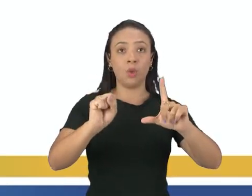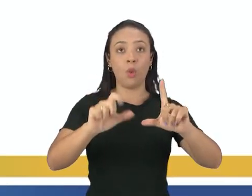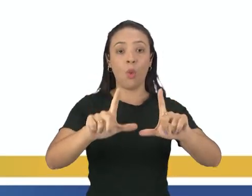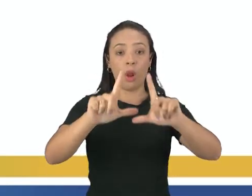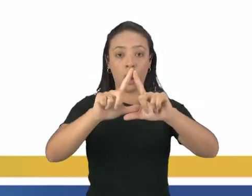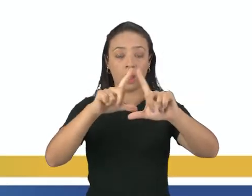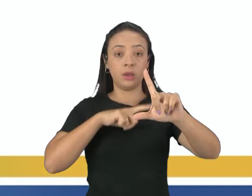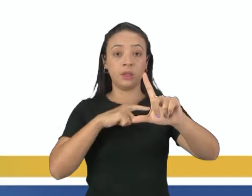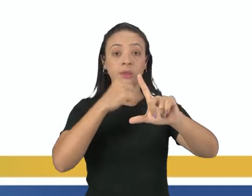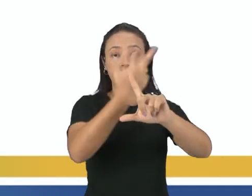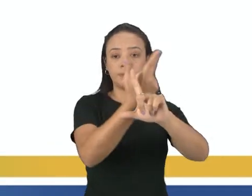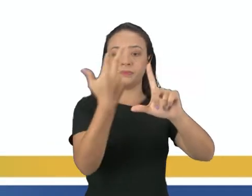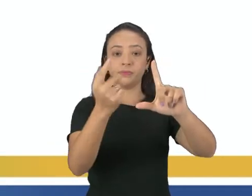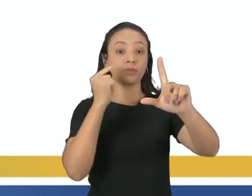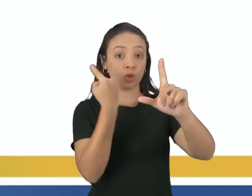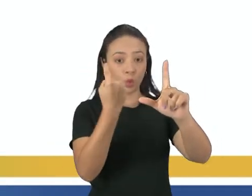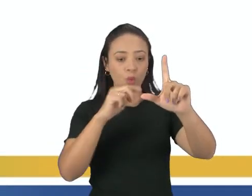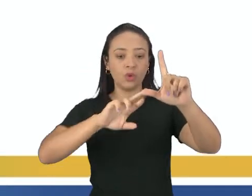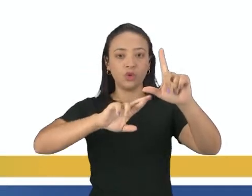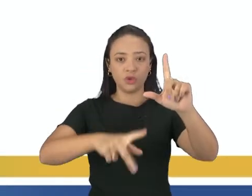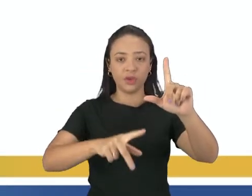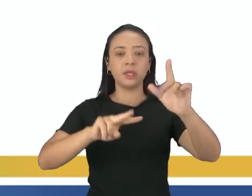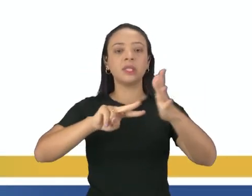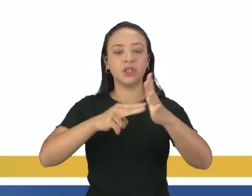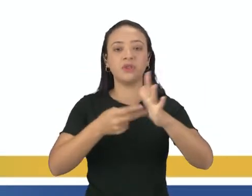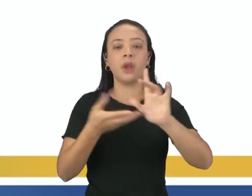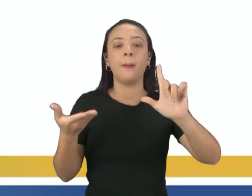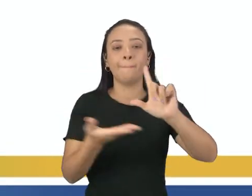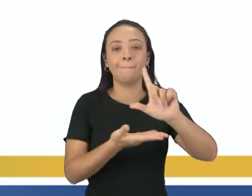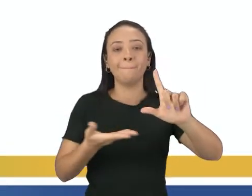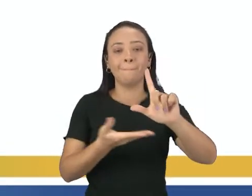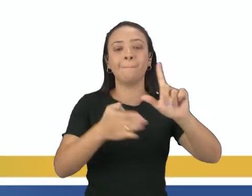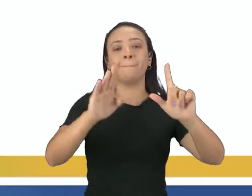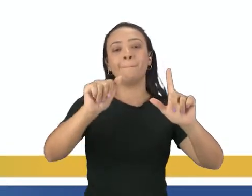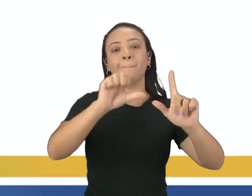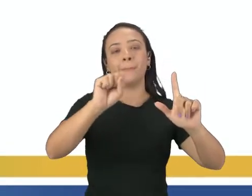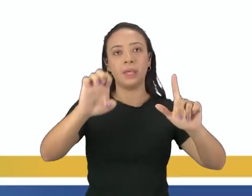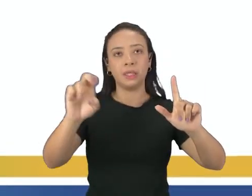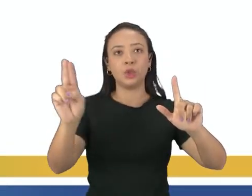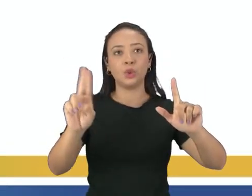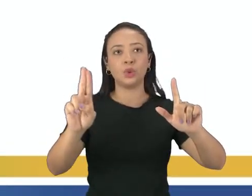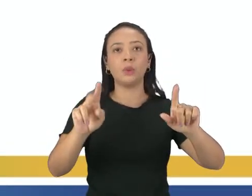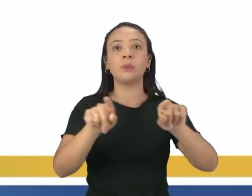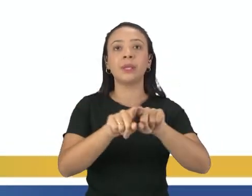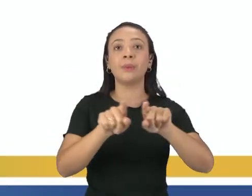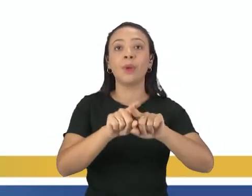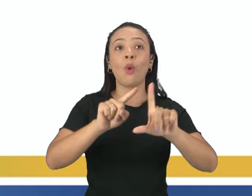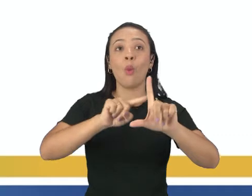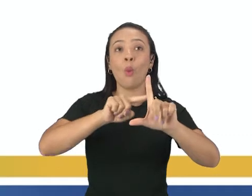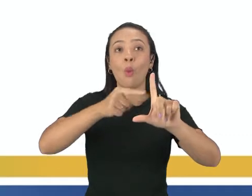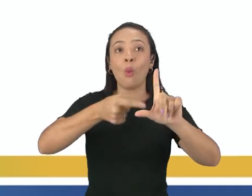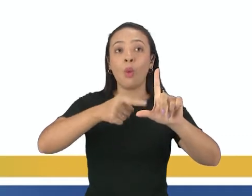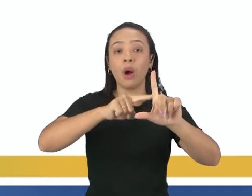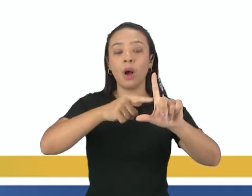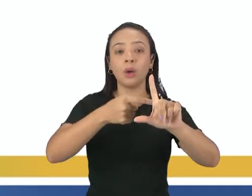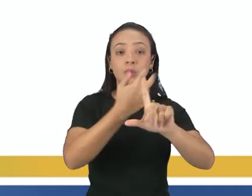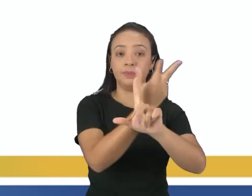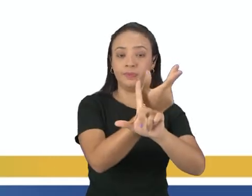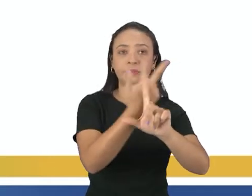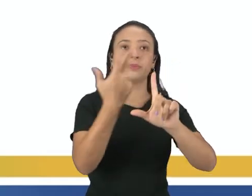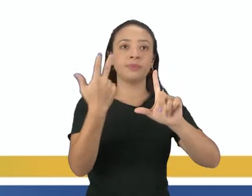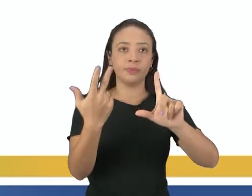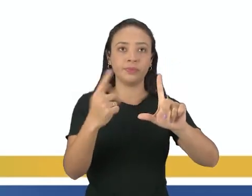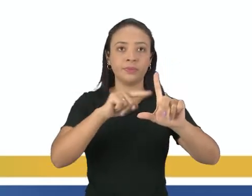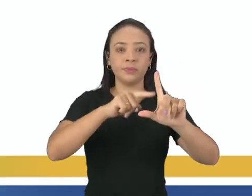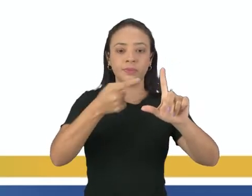medida diferente é chamado de base, tá certo? E os ângulos que os lados com medidas iguais